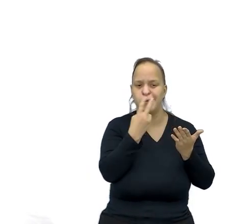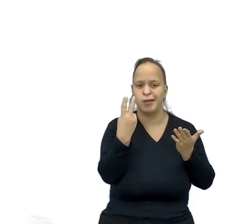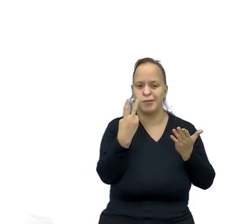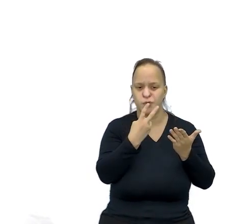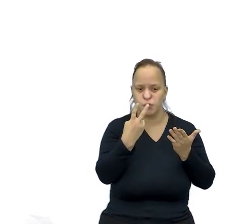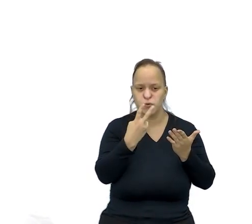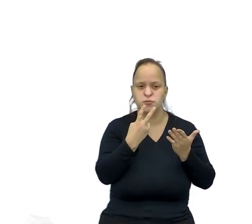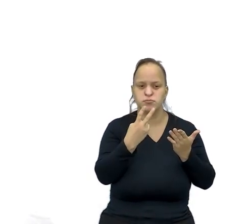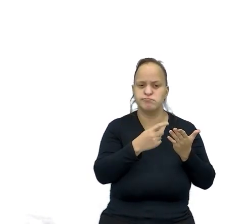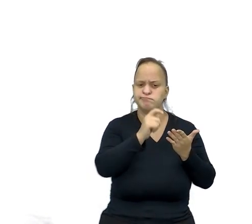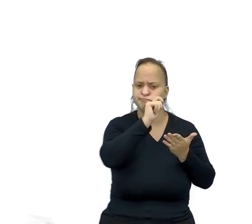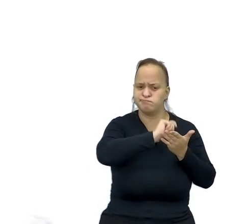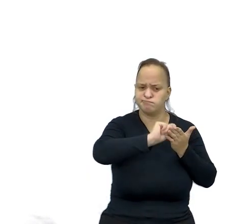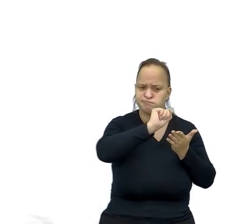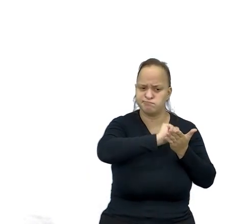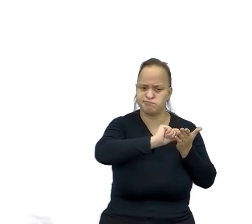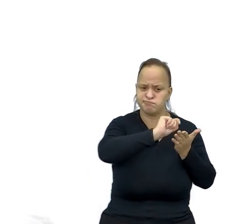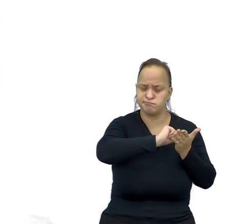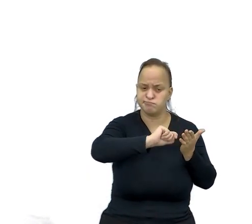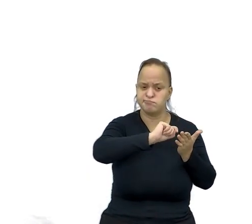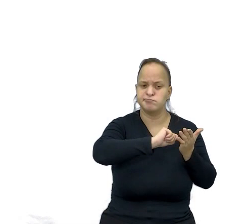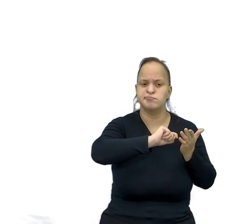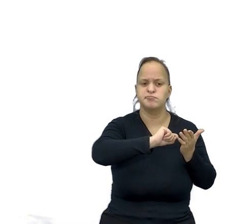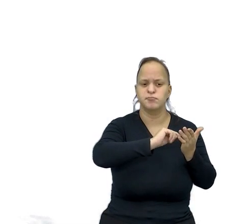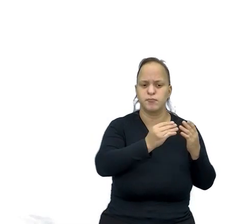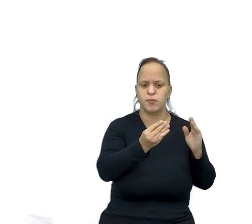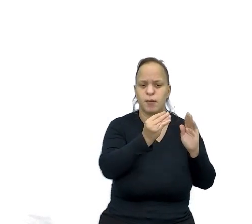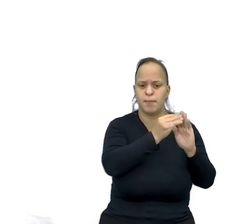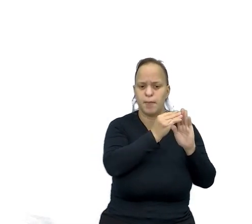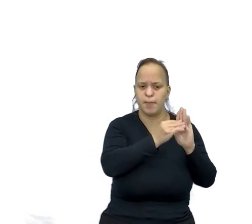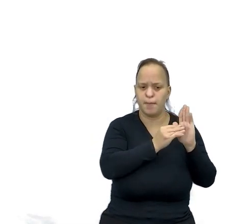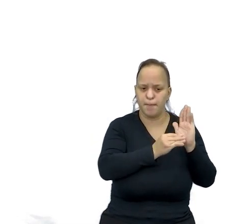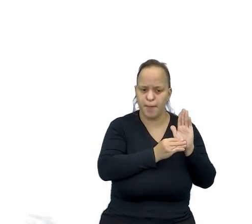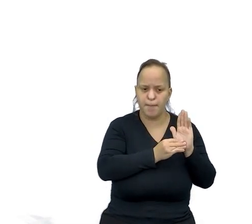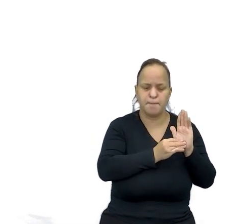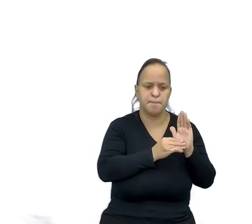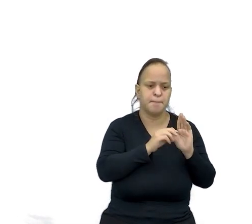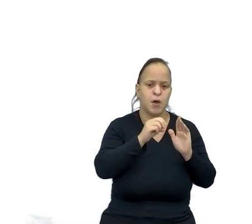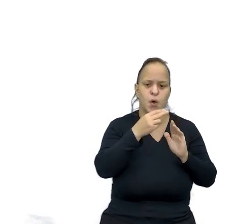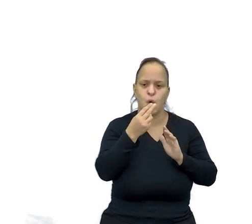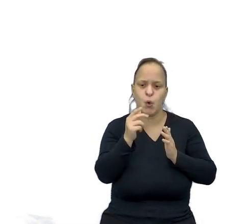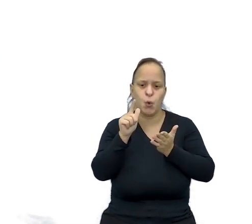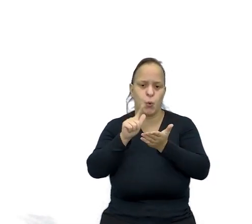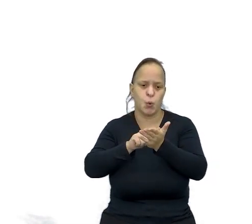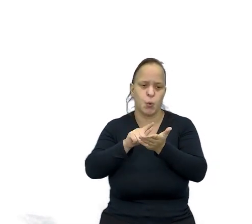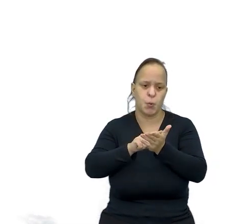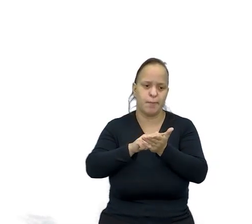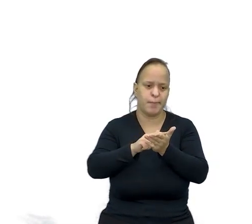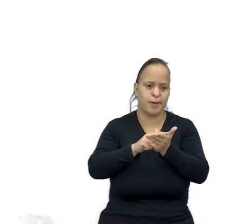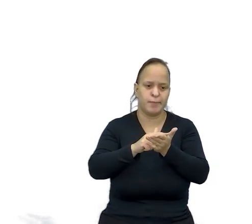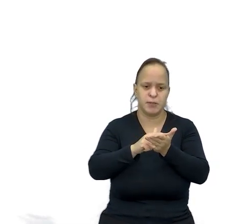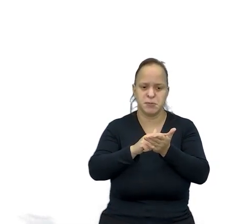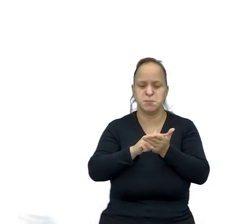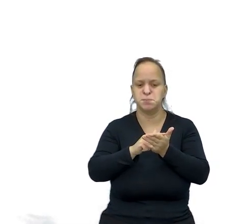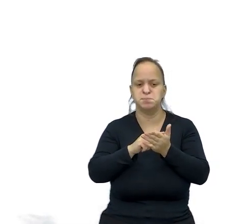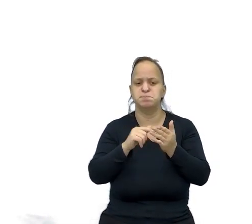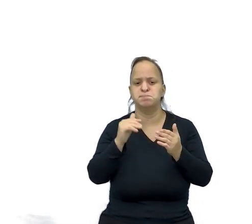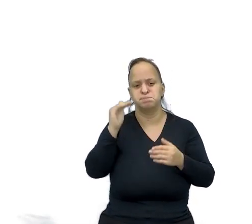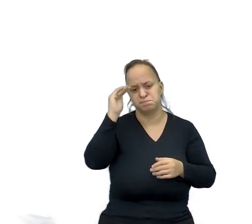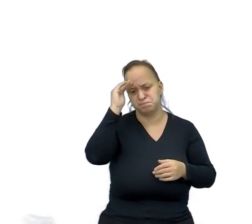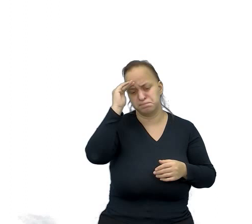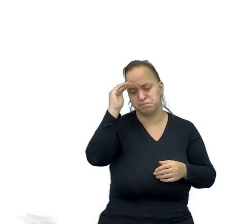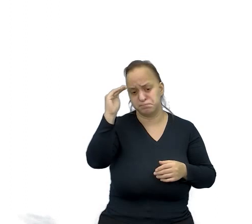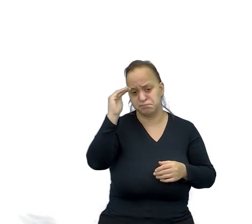Sempre, fazer anotações no diário de bordo, no caderno ou outra folha, sobre os pontos principais